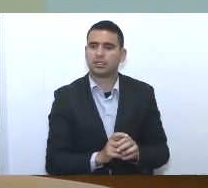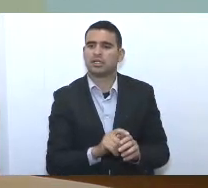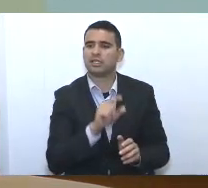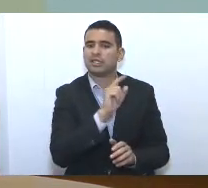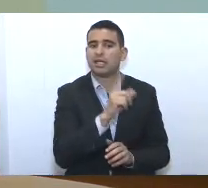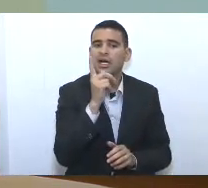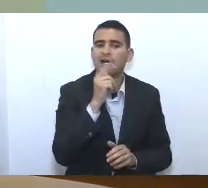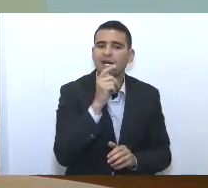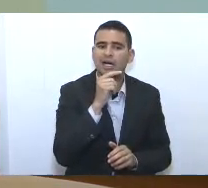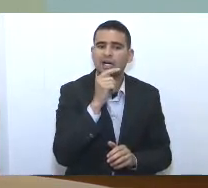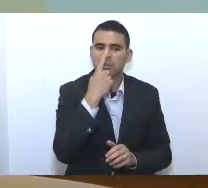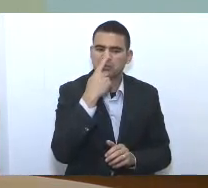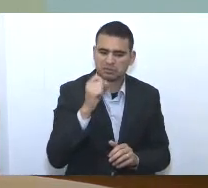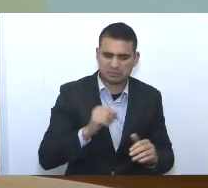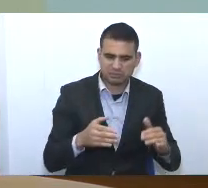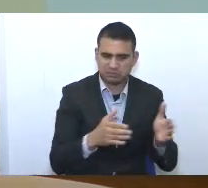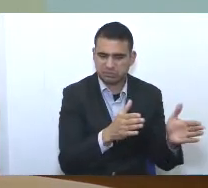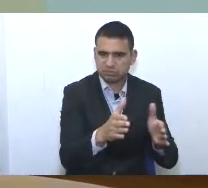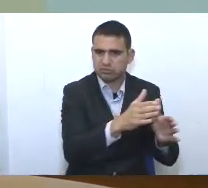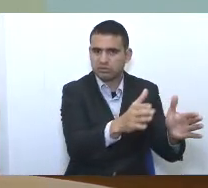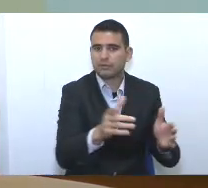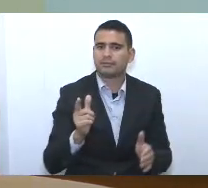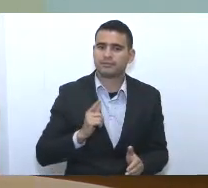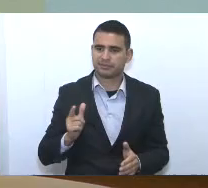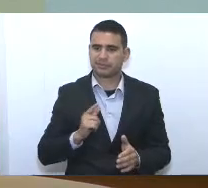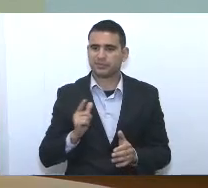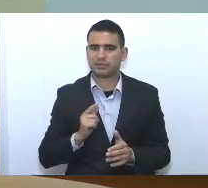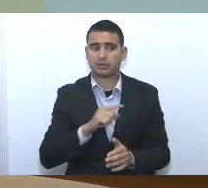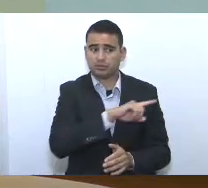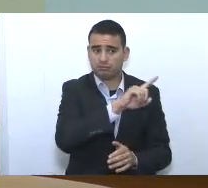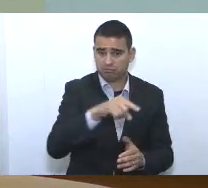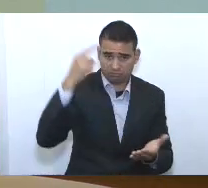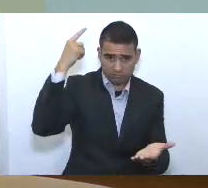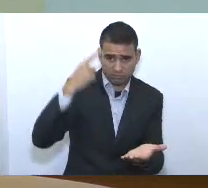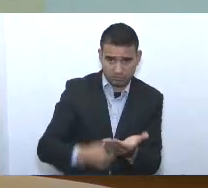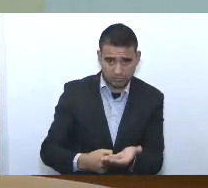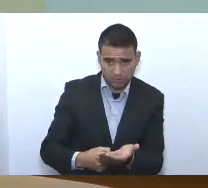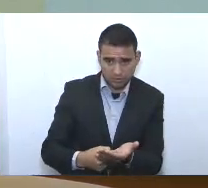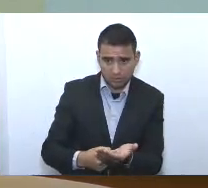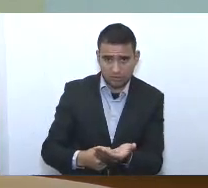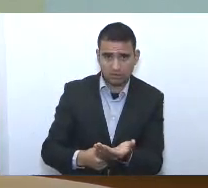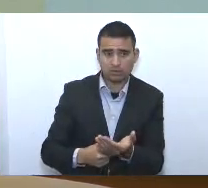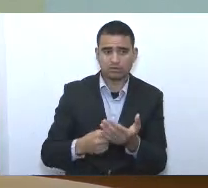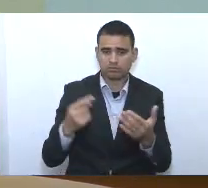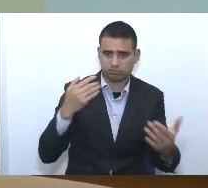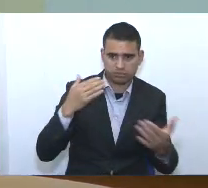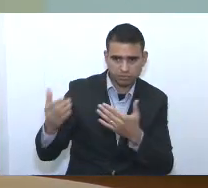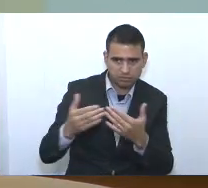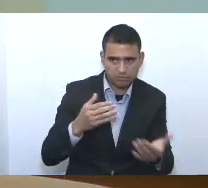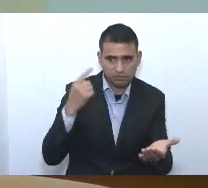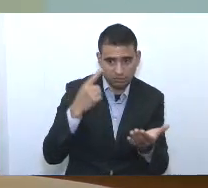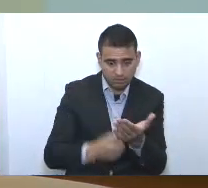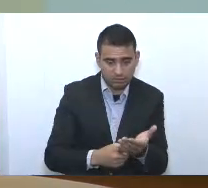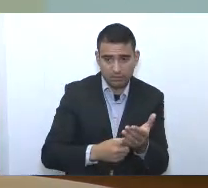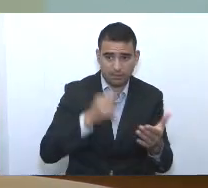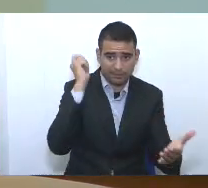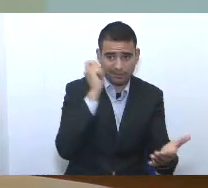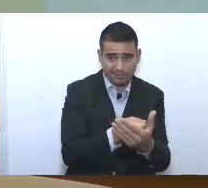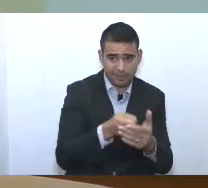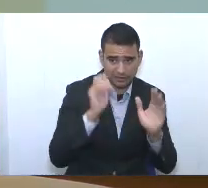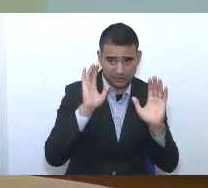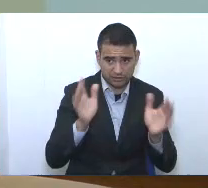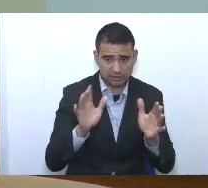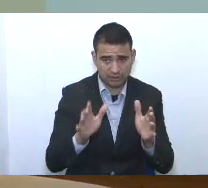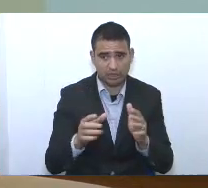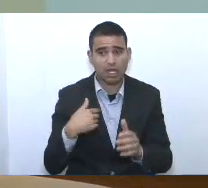eu acho até que, por exemplo, se a pessoa negociou apresentar um comprovante de pagamento da primeira parcela, eu acho que,